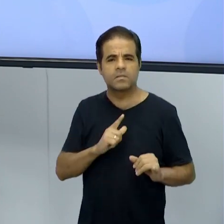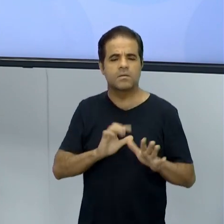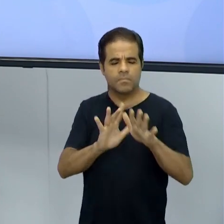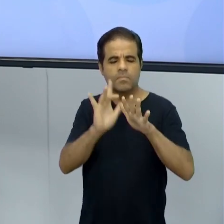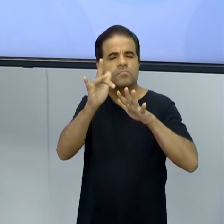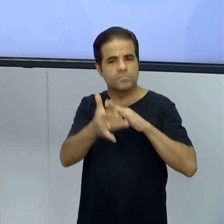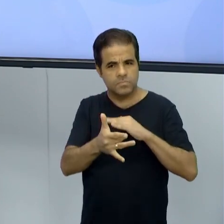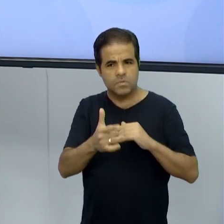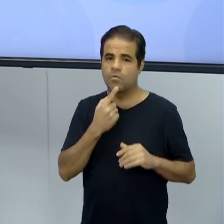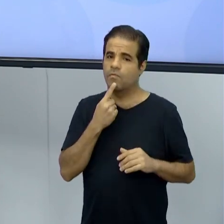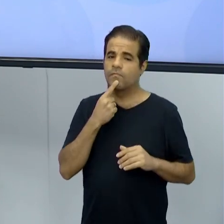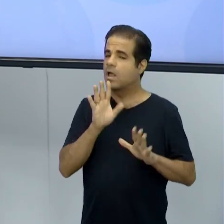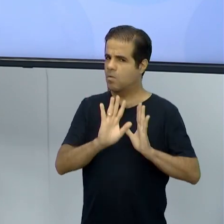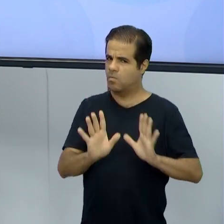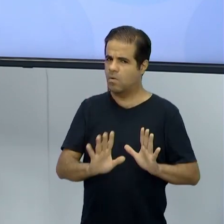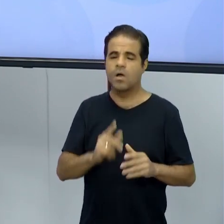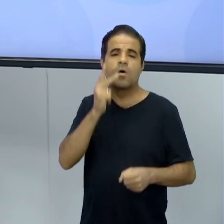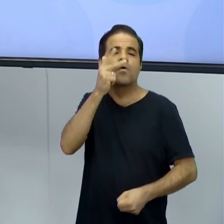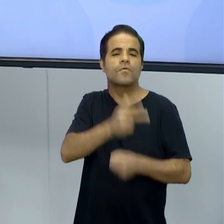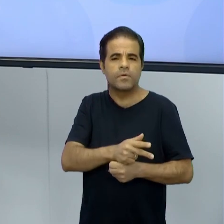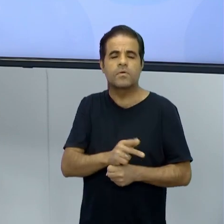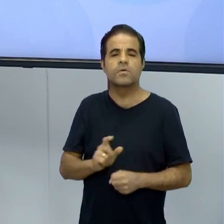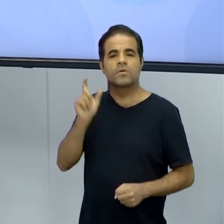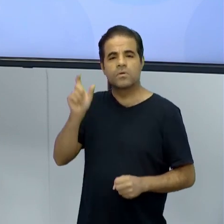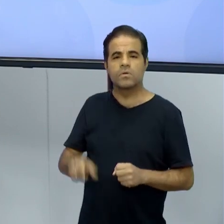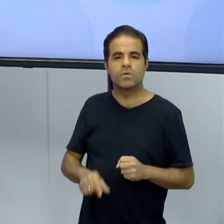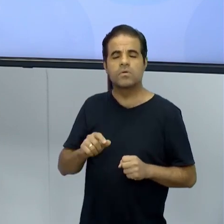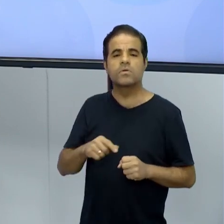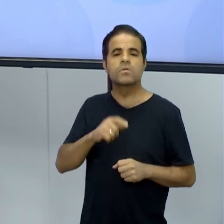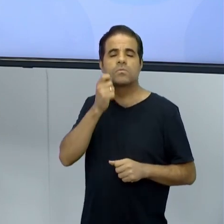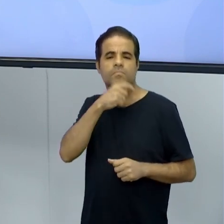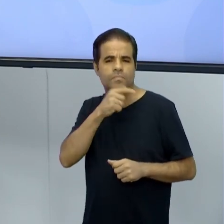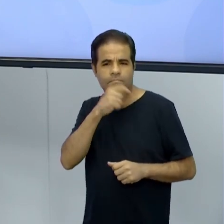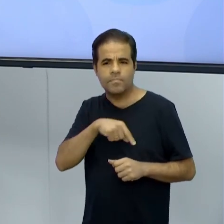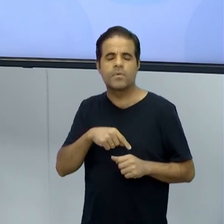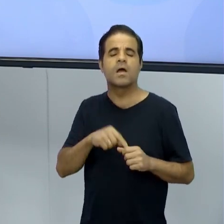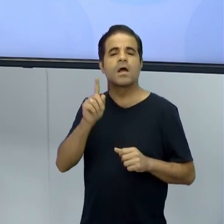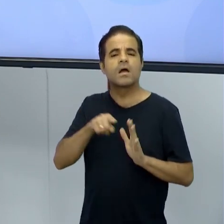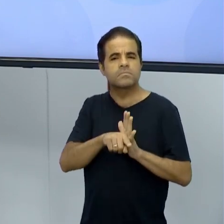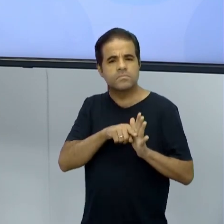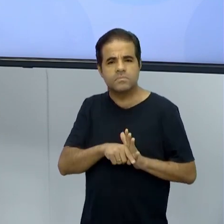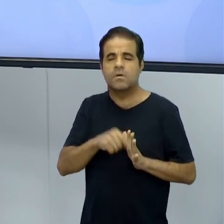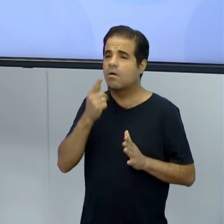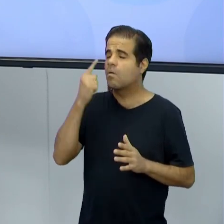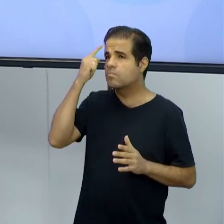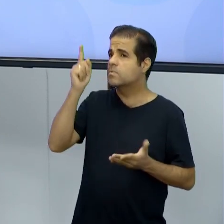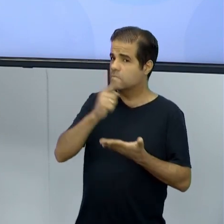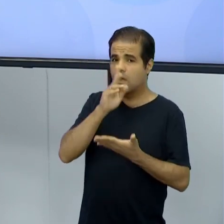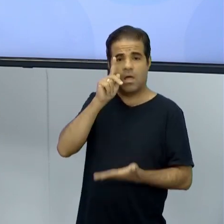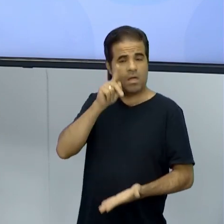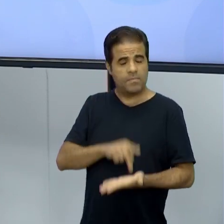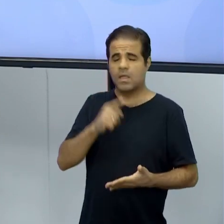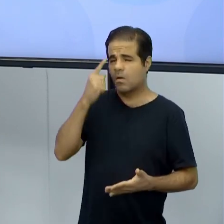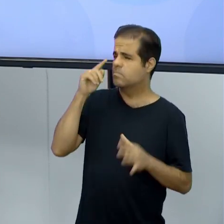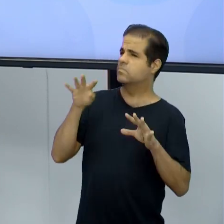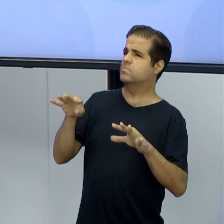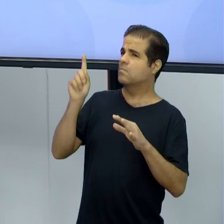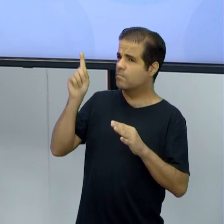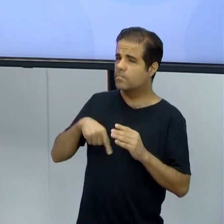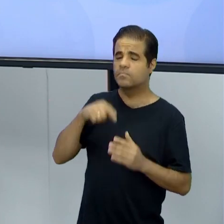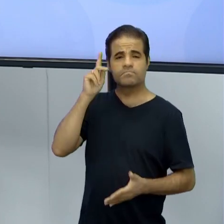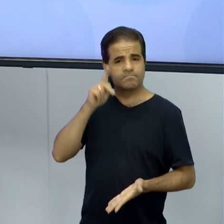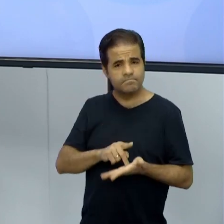rede social, que eu não vou falar qual, um vídeo de uma esquete de humor. E essa esquete de humor foi tida como verdade por muitas pessoas, mas era uma